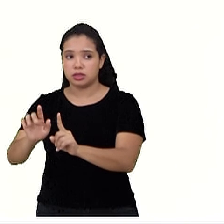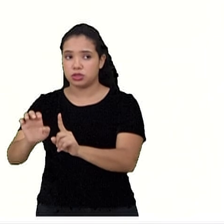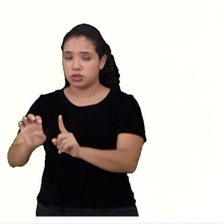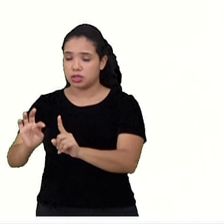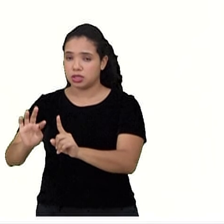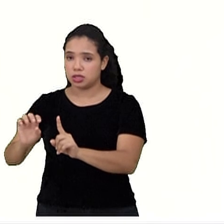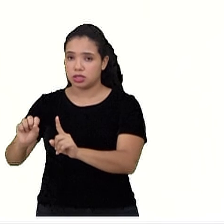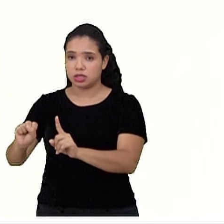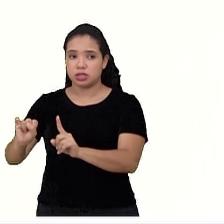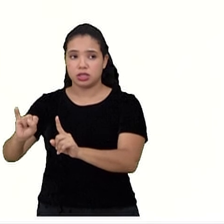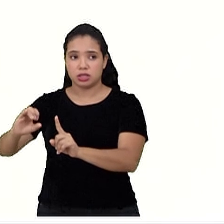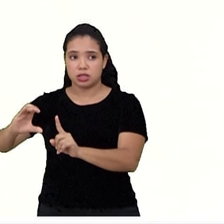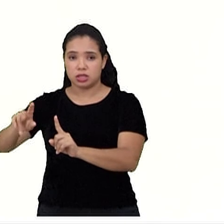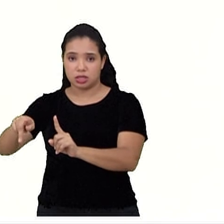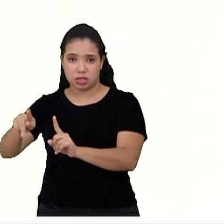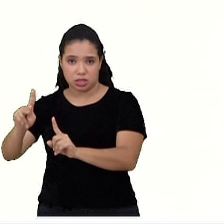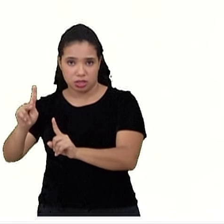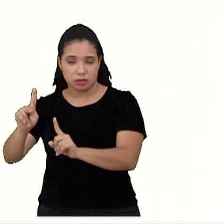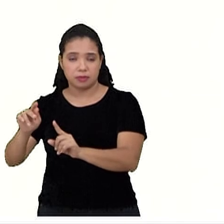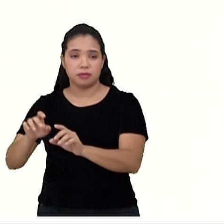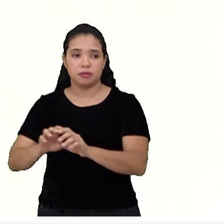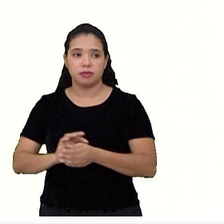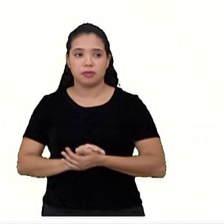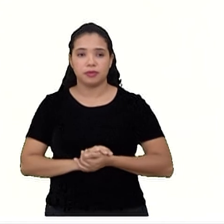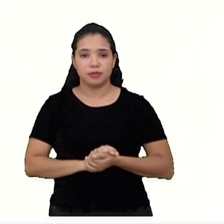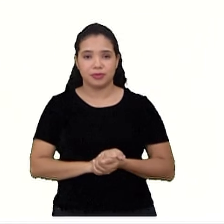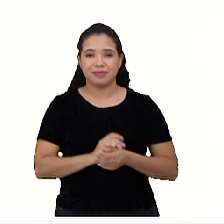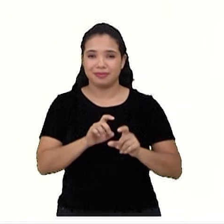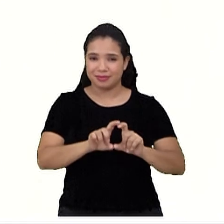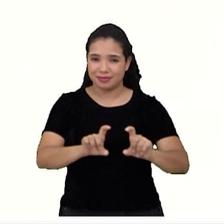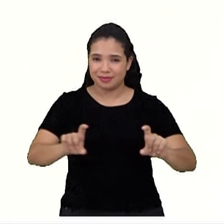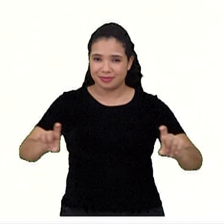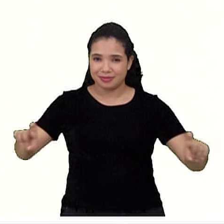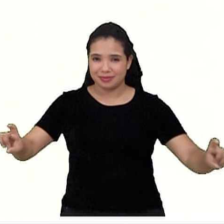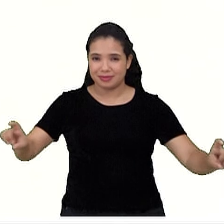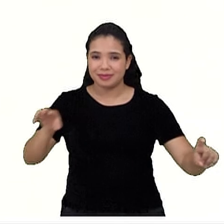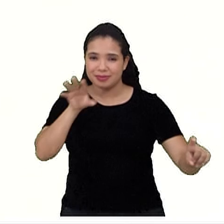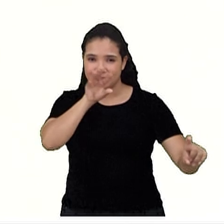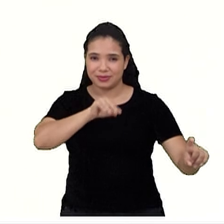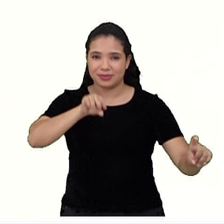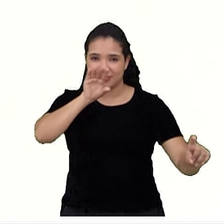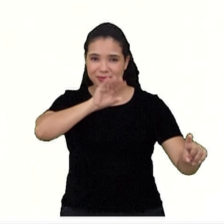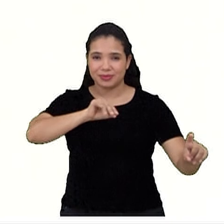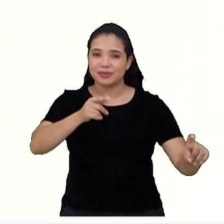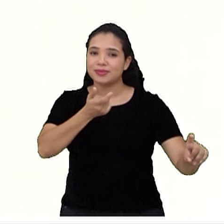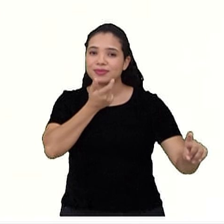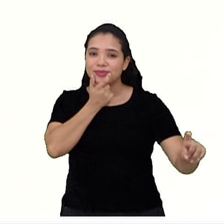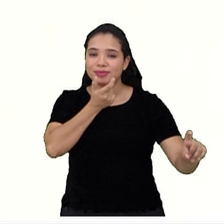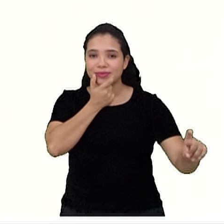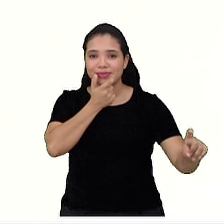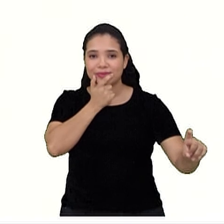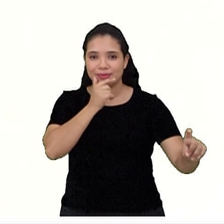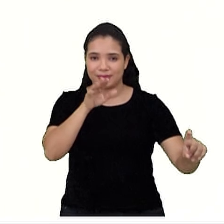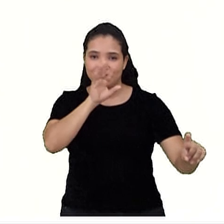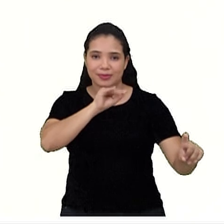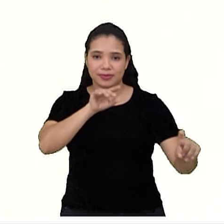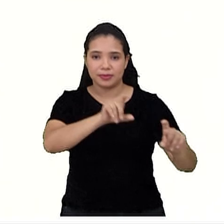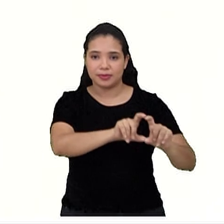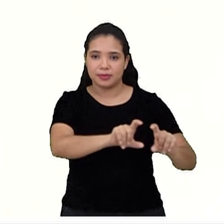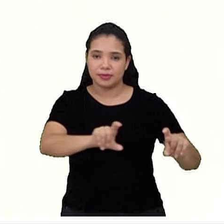If the blood doesn't receive oxygen in the lungs, you will get